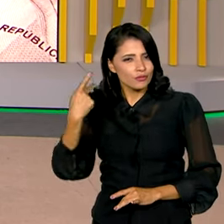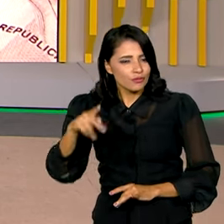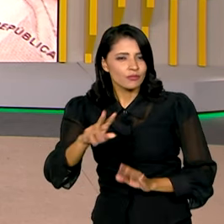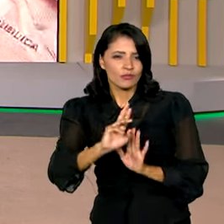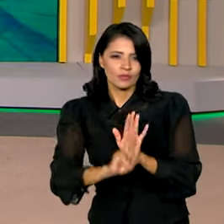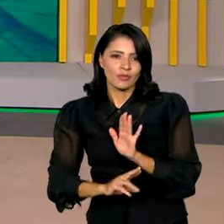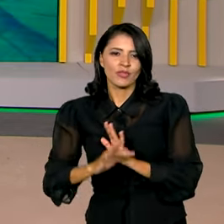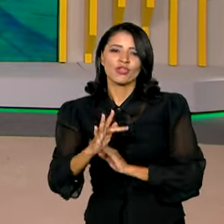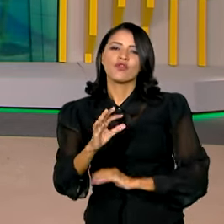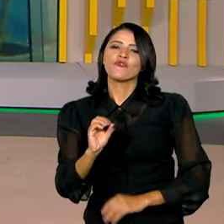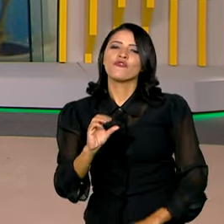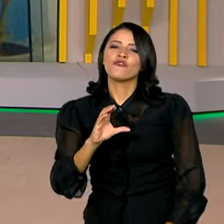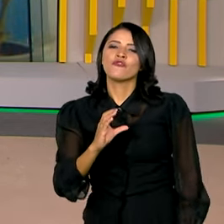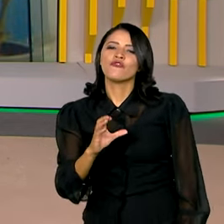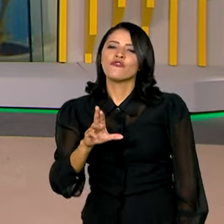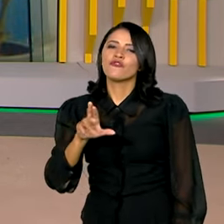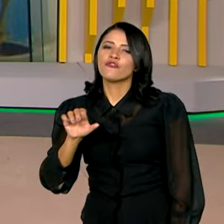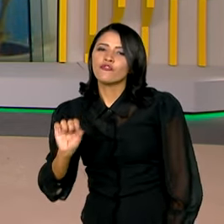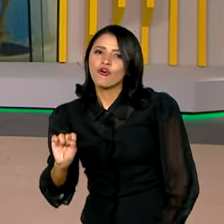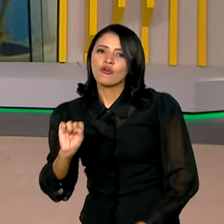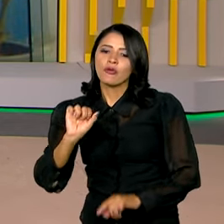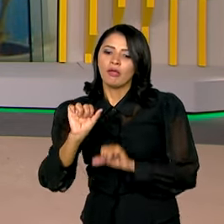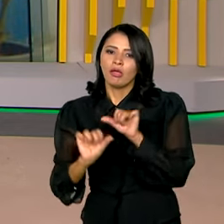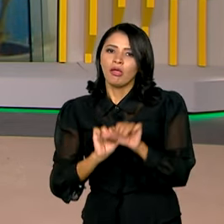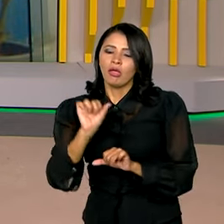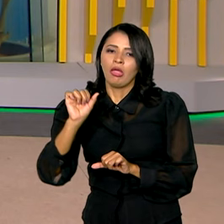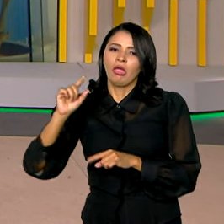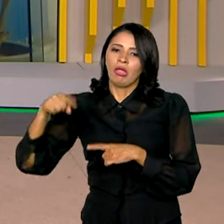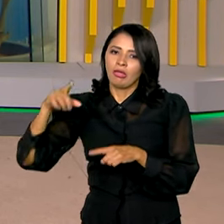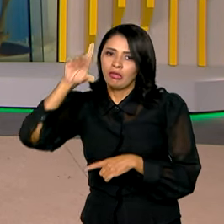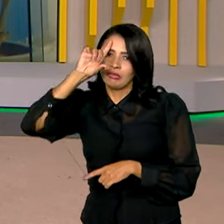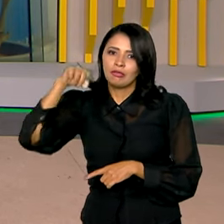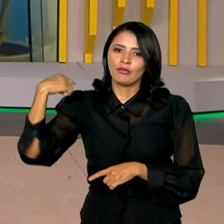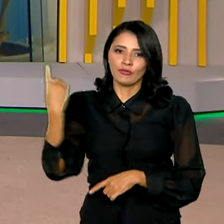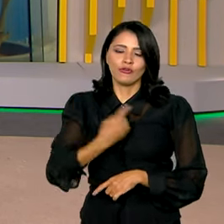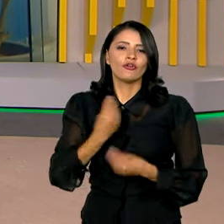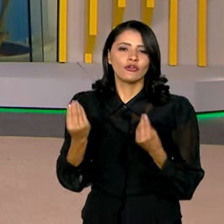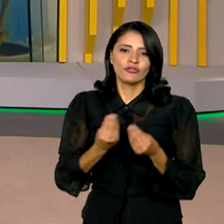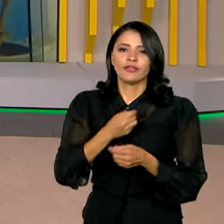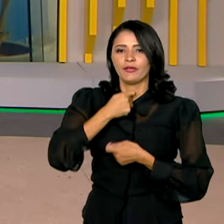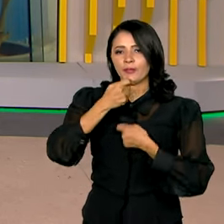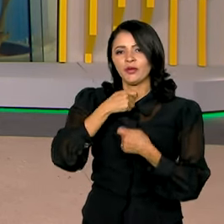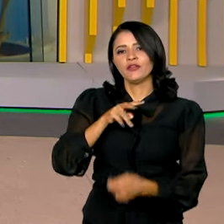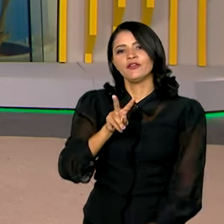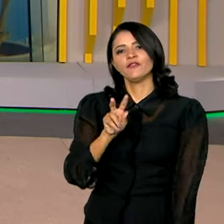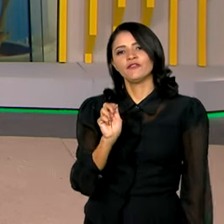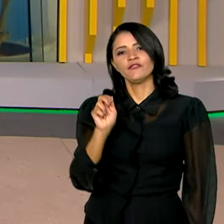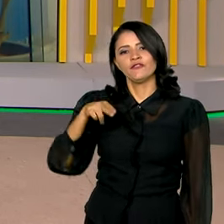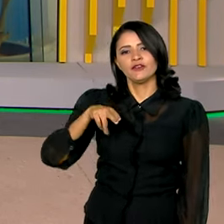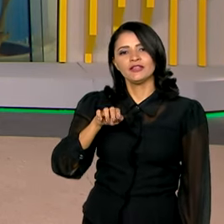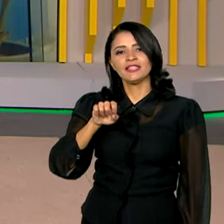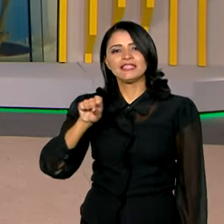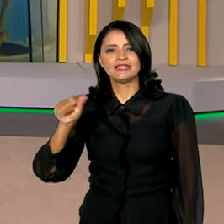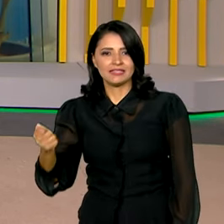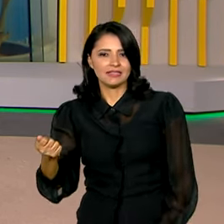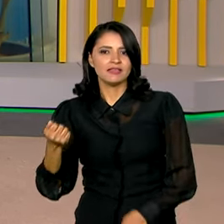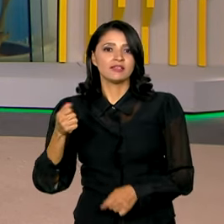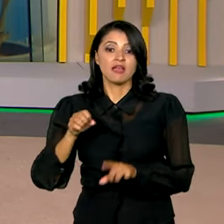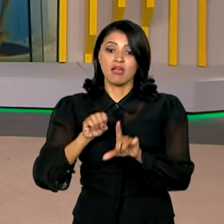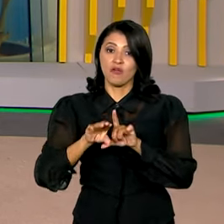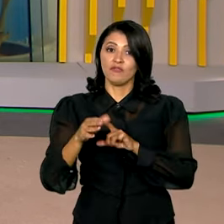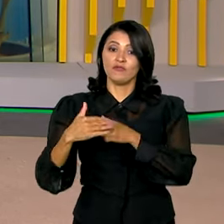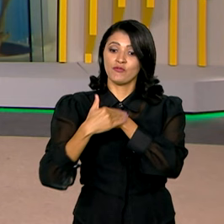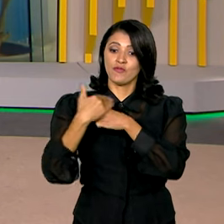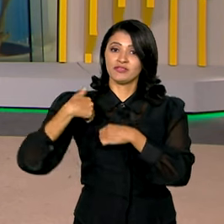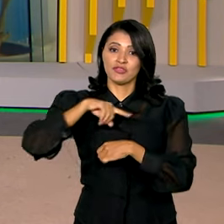boletim Focus e do impacto no dia a dia das pessoas é a repórter Vanessa Casalino, que fala com a gente ao vivo direto